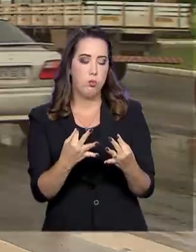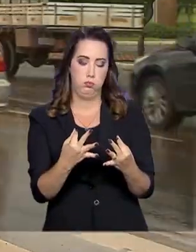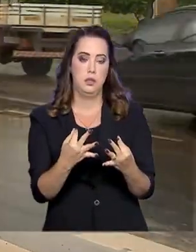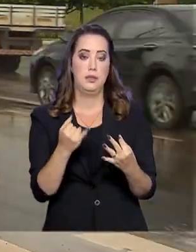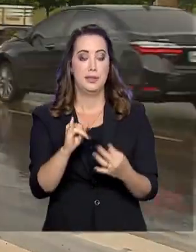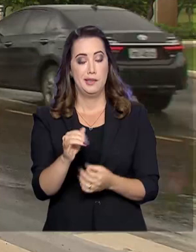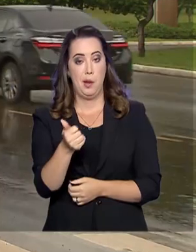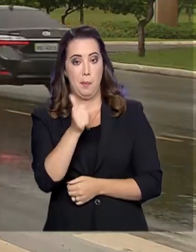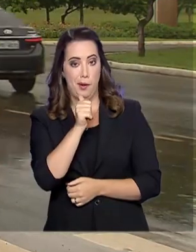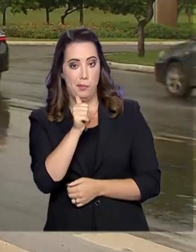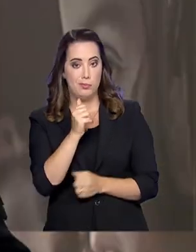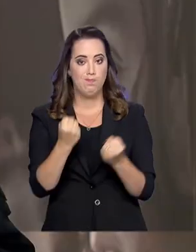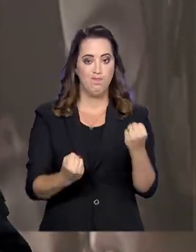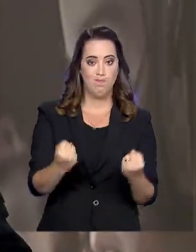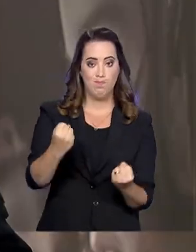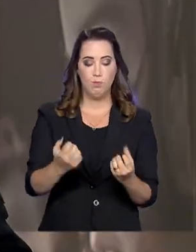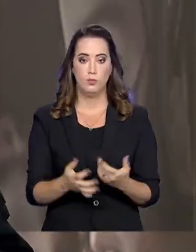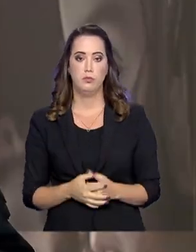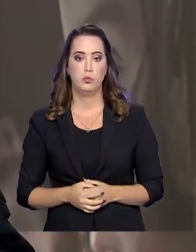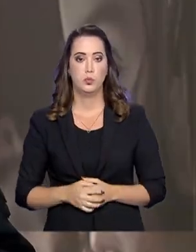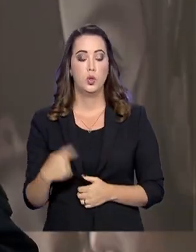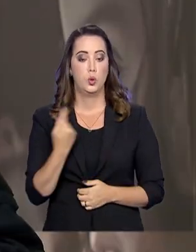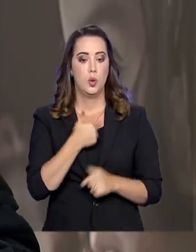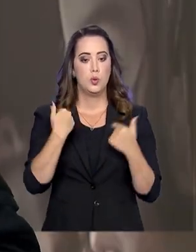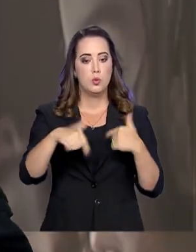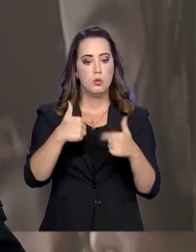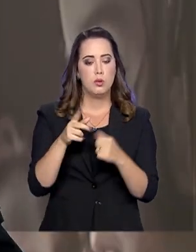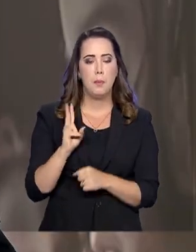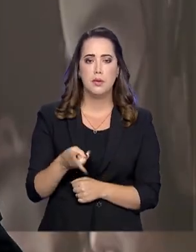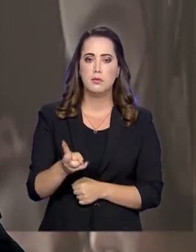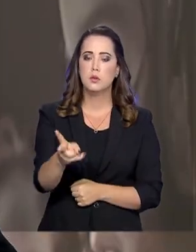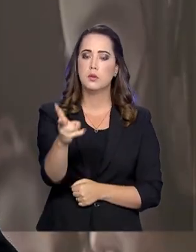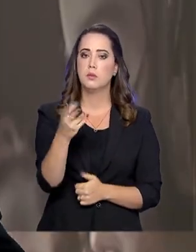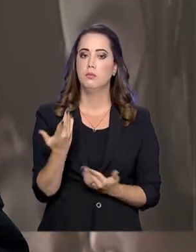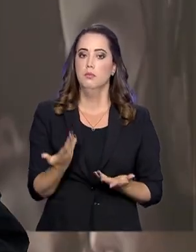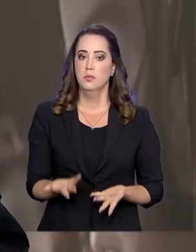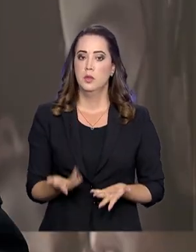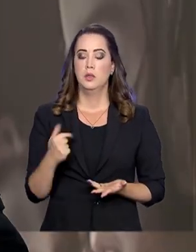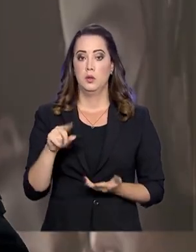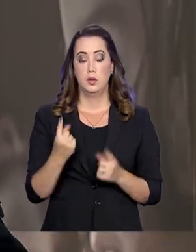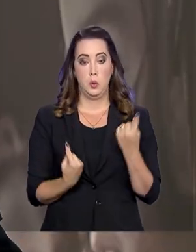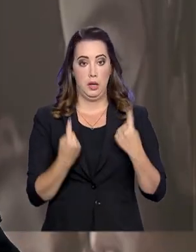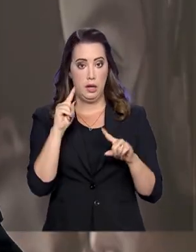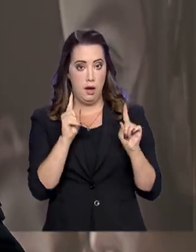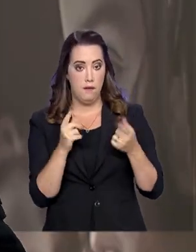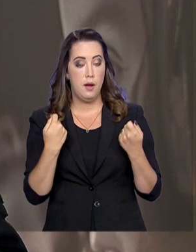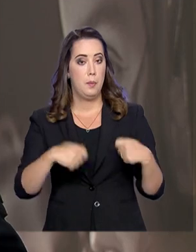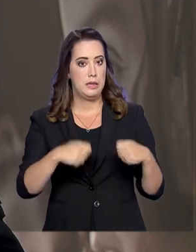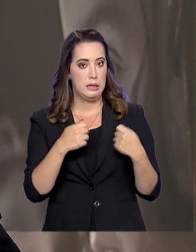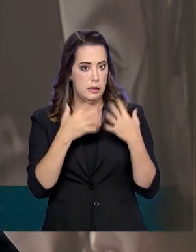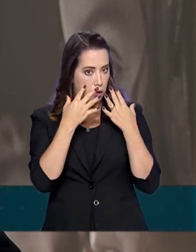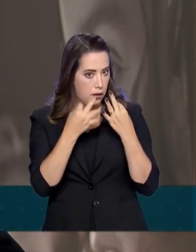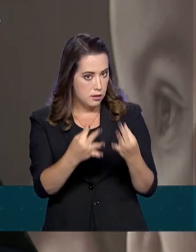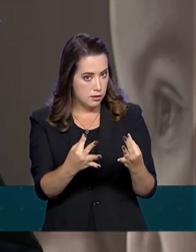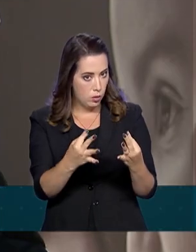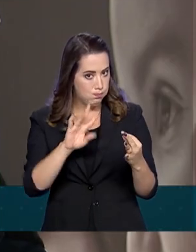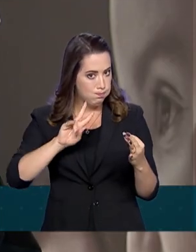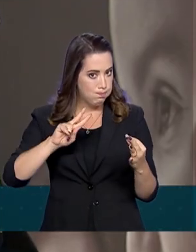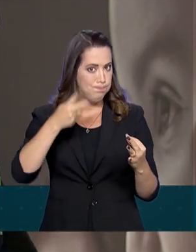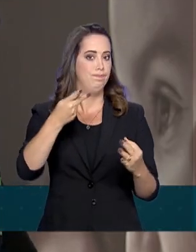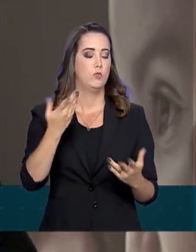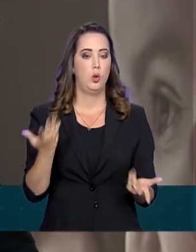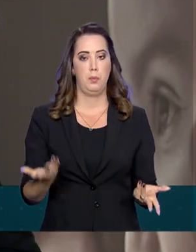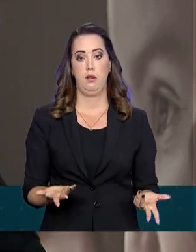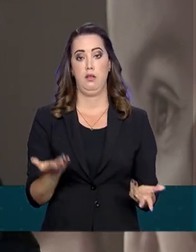é bebida e direção. Nós temos esse trabalho contínuo e o carnaval merece uma atenção ainda maior. E a